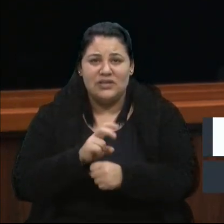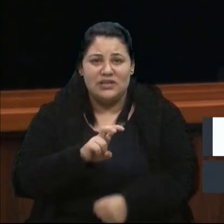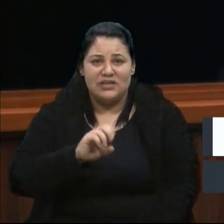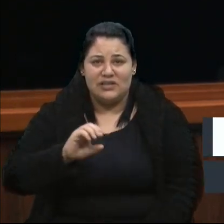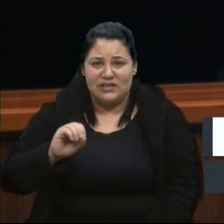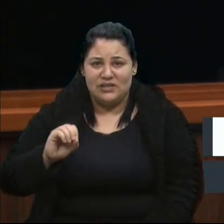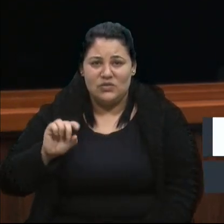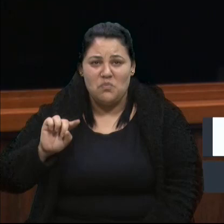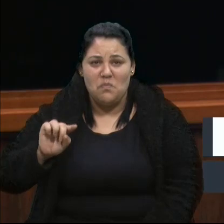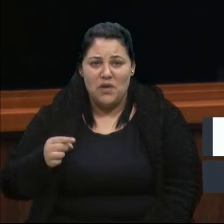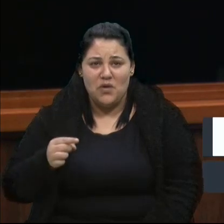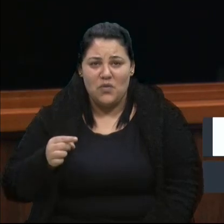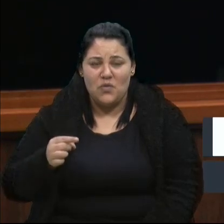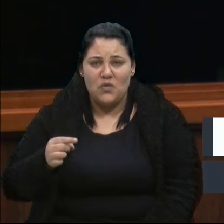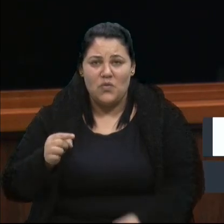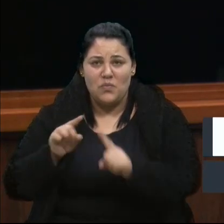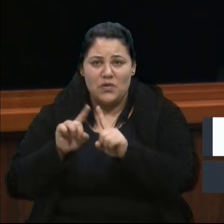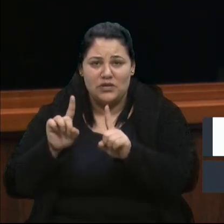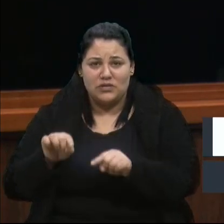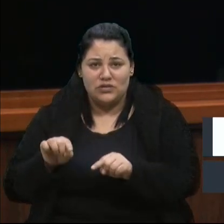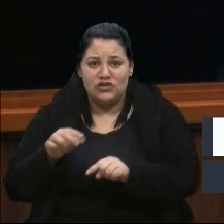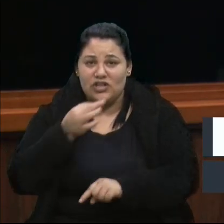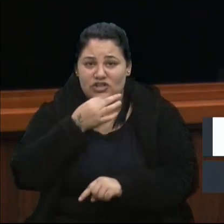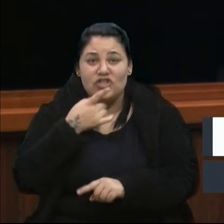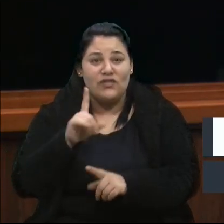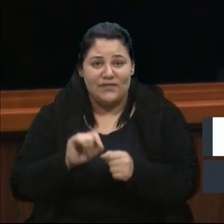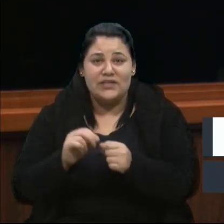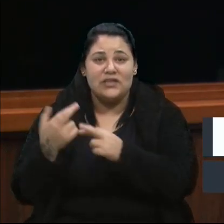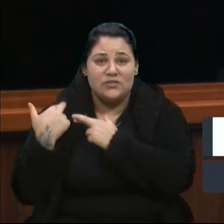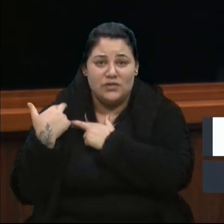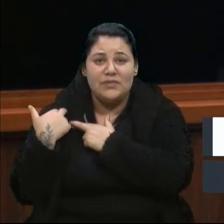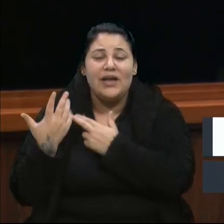habitantes de Caxias do Sul, nós vamos fazer com responsabilidade.